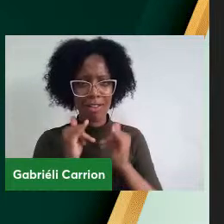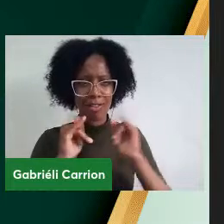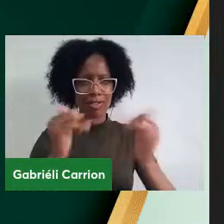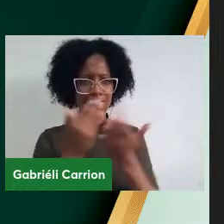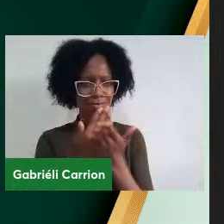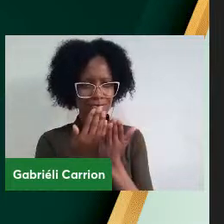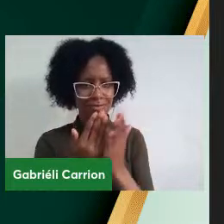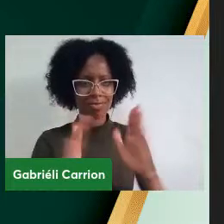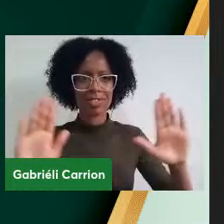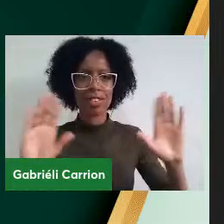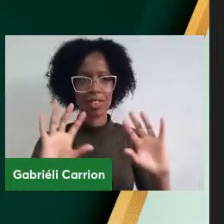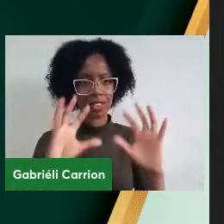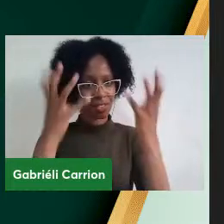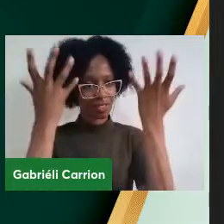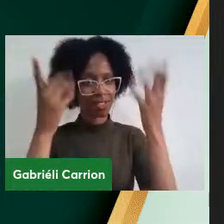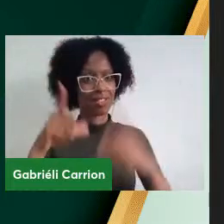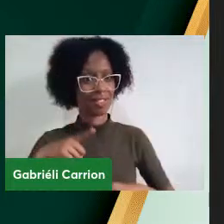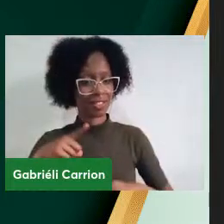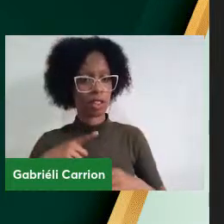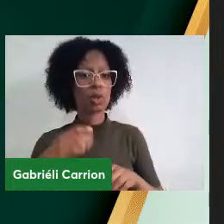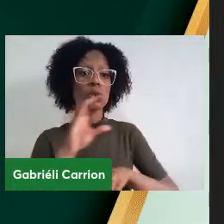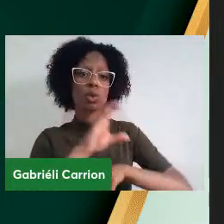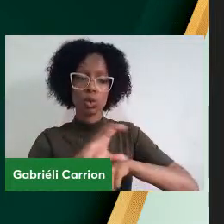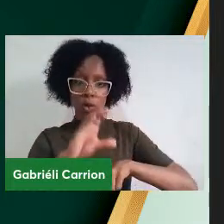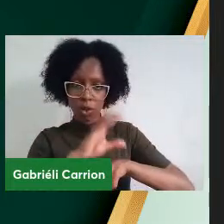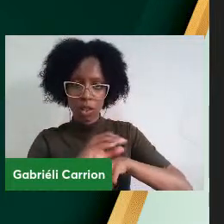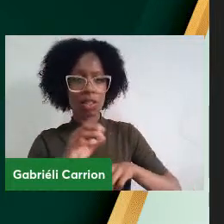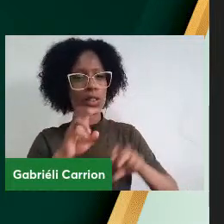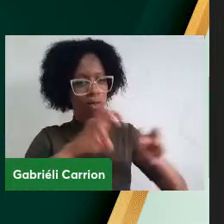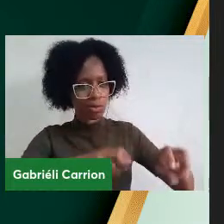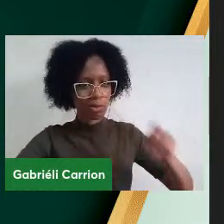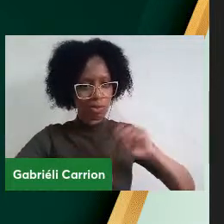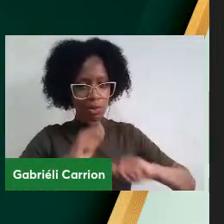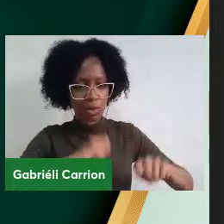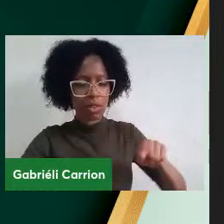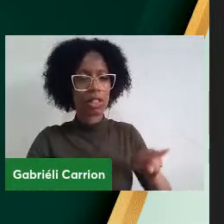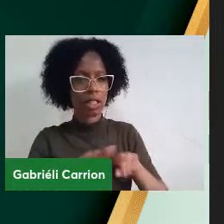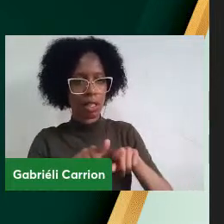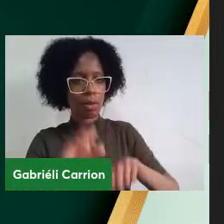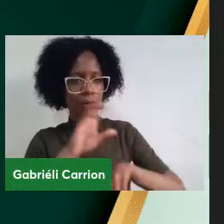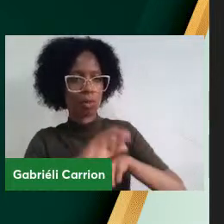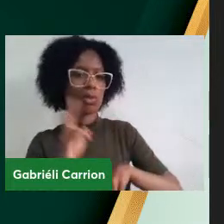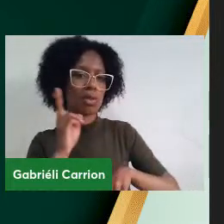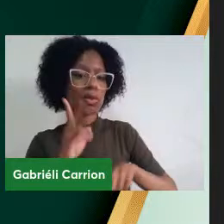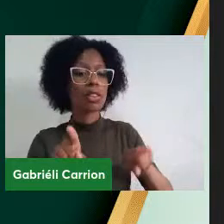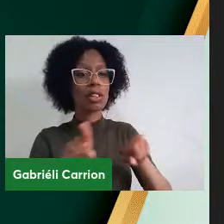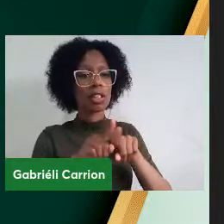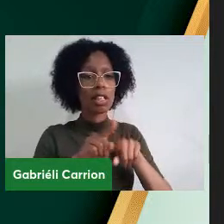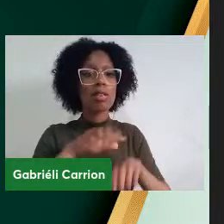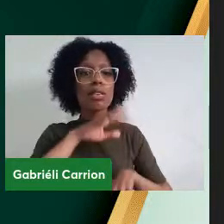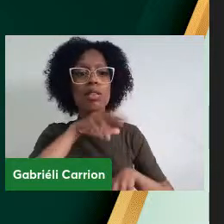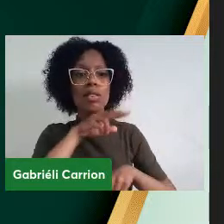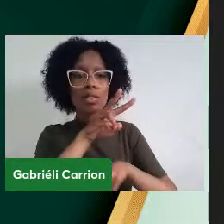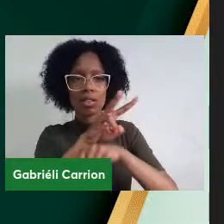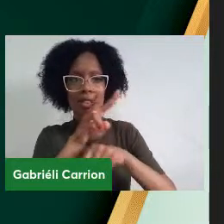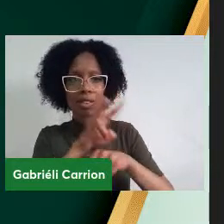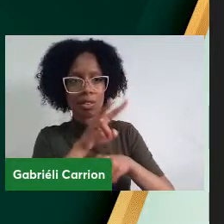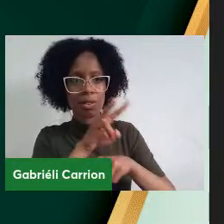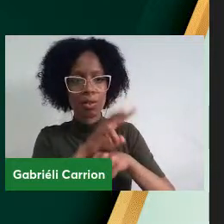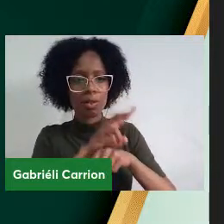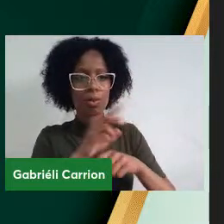sessão solene de colação de grau dos cursos de agronegócio, enologia e zootecnia do campus Dom Pedrito.